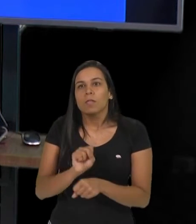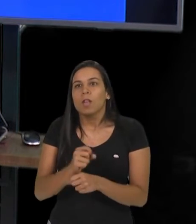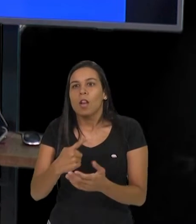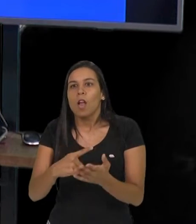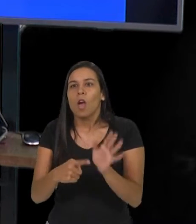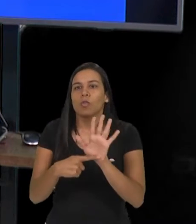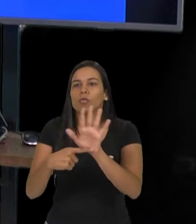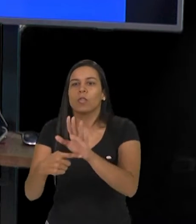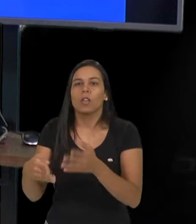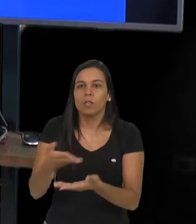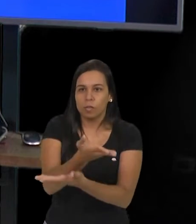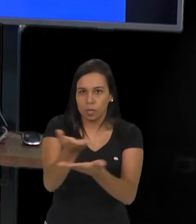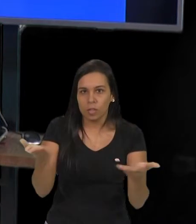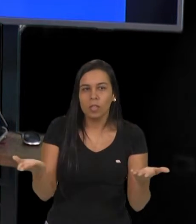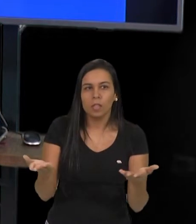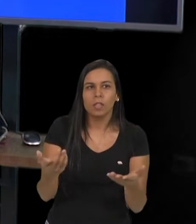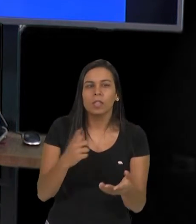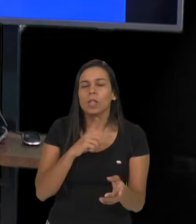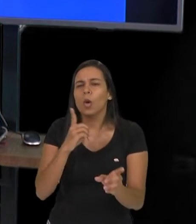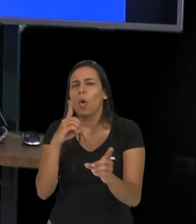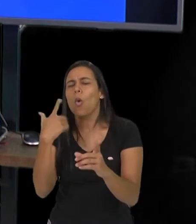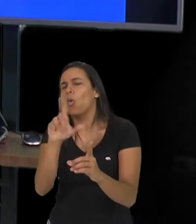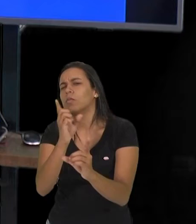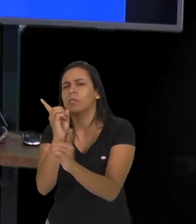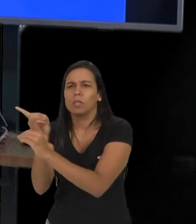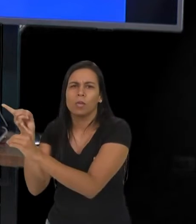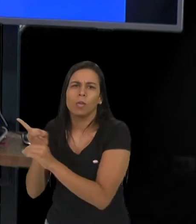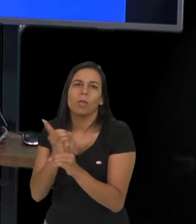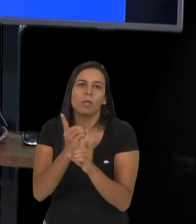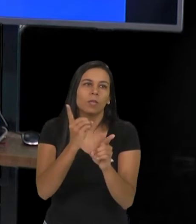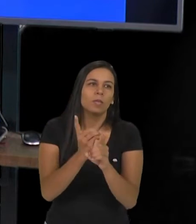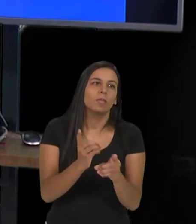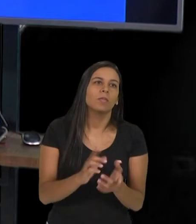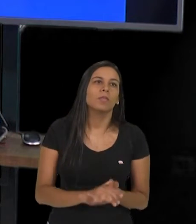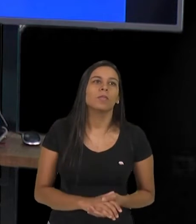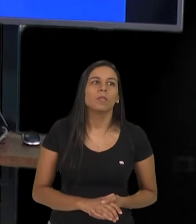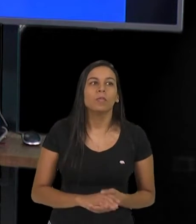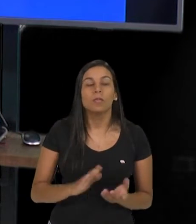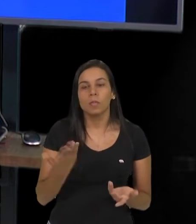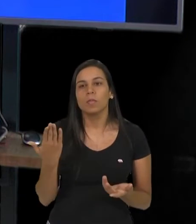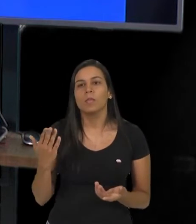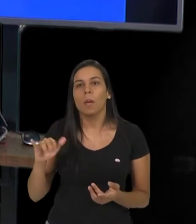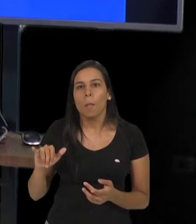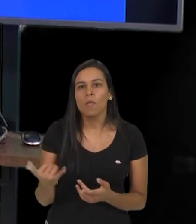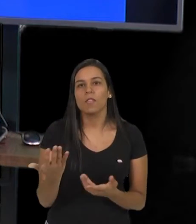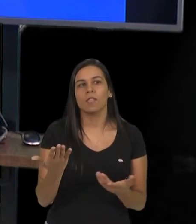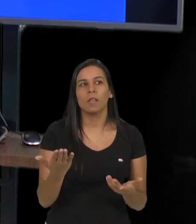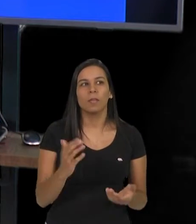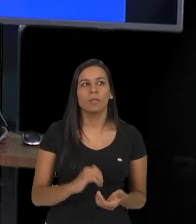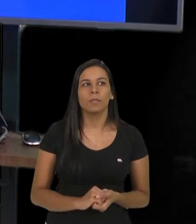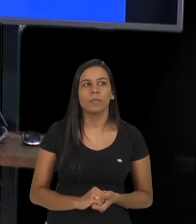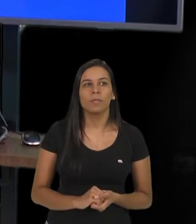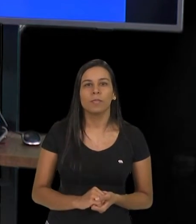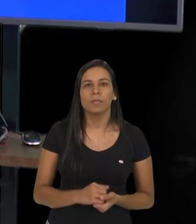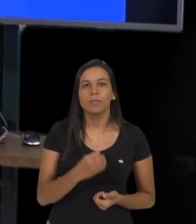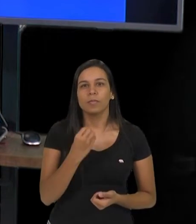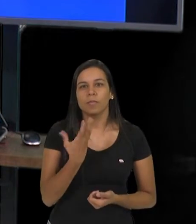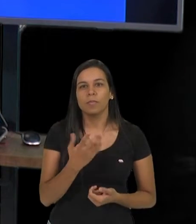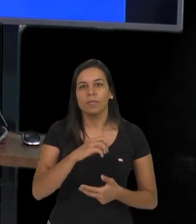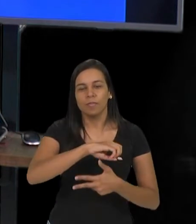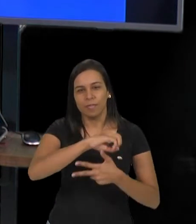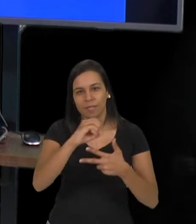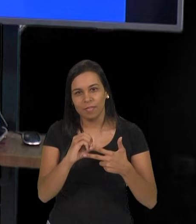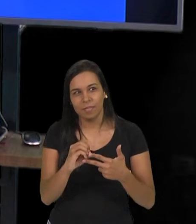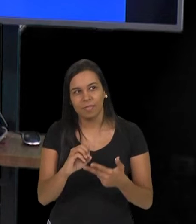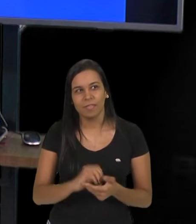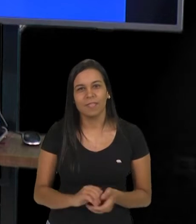primeiro encontro aqui. Teremos outros encontros pela frente. Vamos explorar mais textos em inglês usando essas estratégias. E vai dar tudo certo no Enem, tá bom? See you next class.